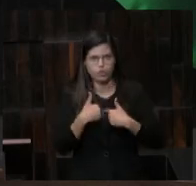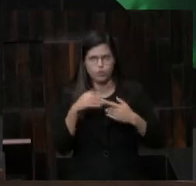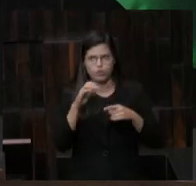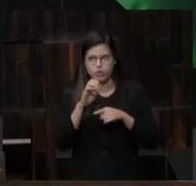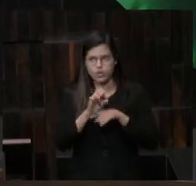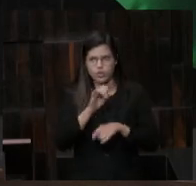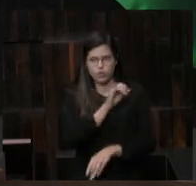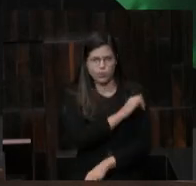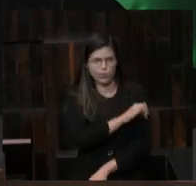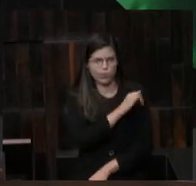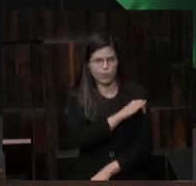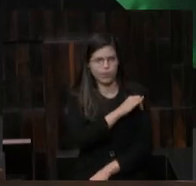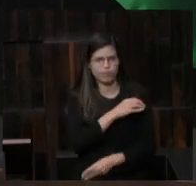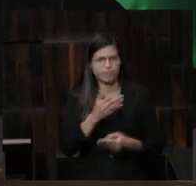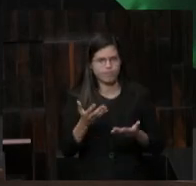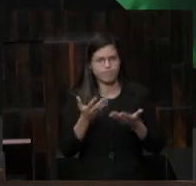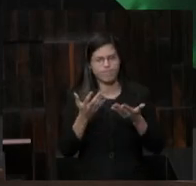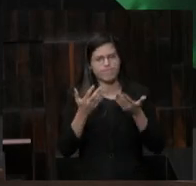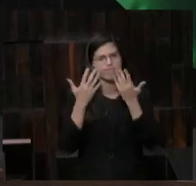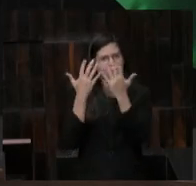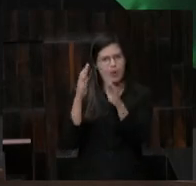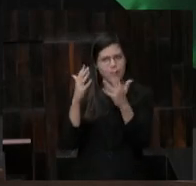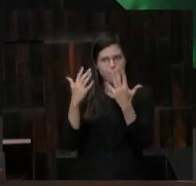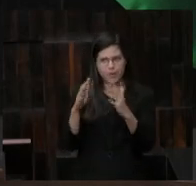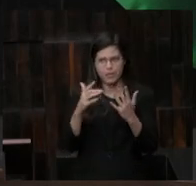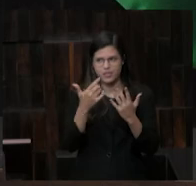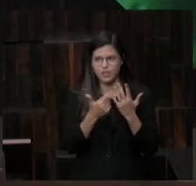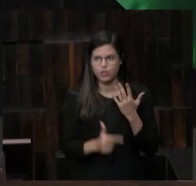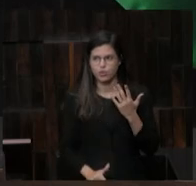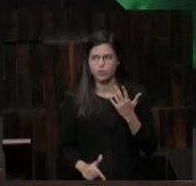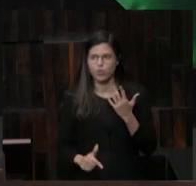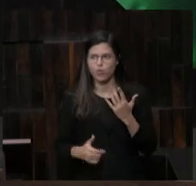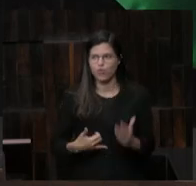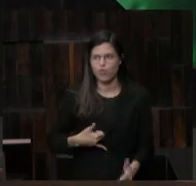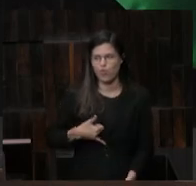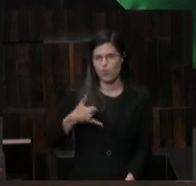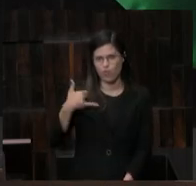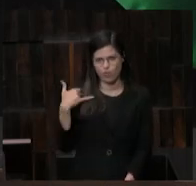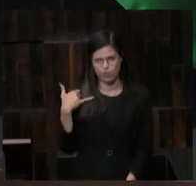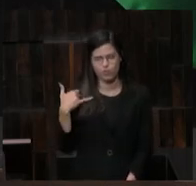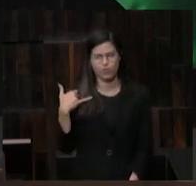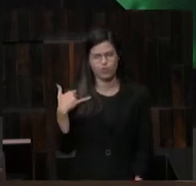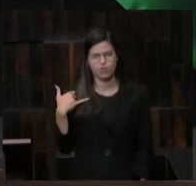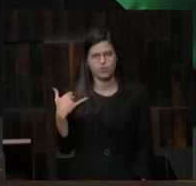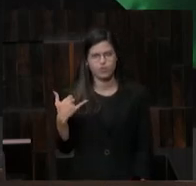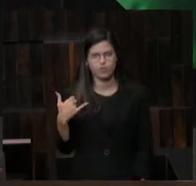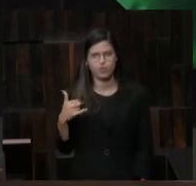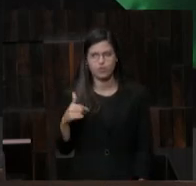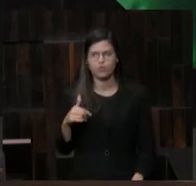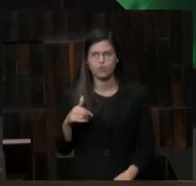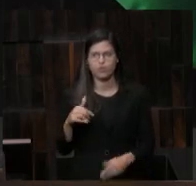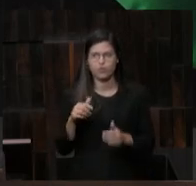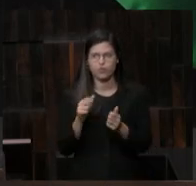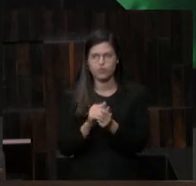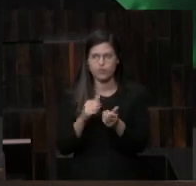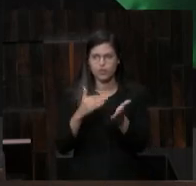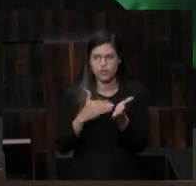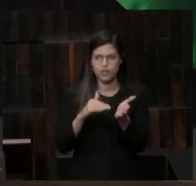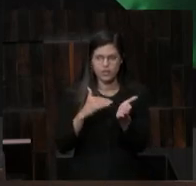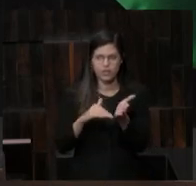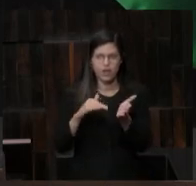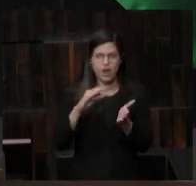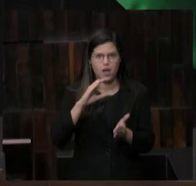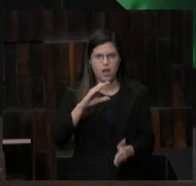de Janeiro. Então, quero aqui parabenizar mais uma vez, dizer que é um orgulho, junto com a secretária Cláudia